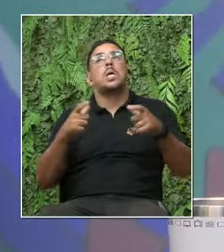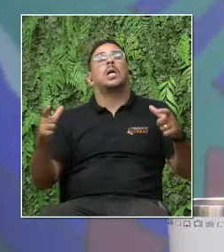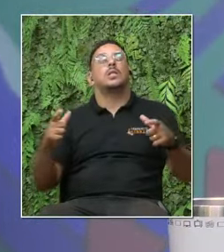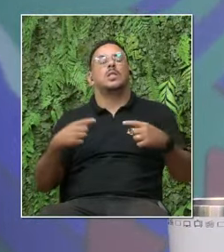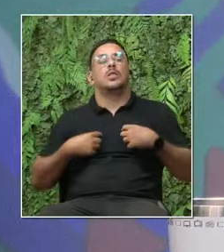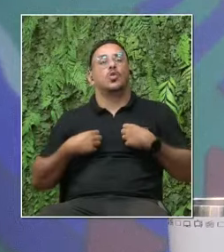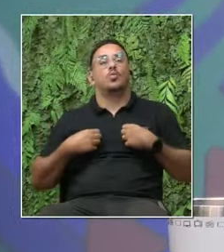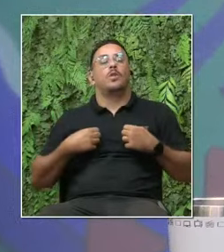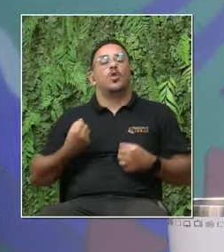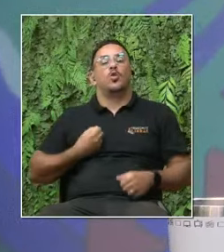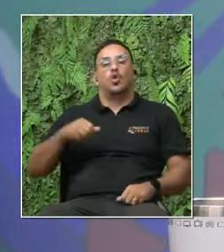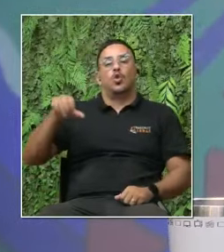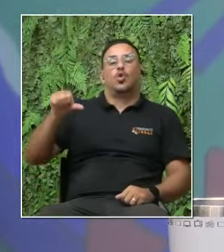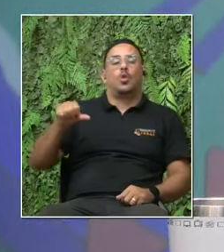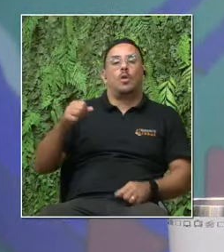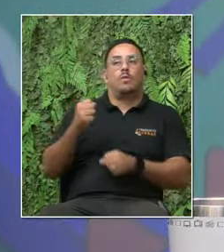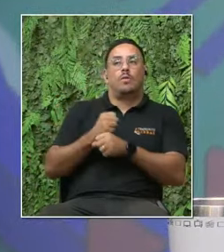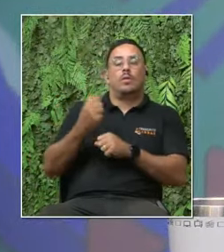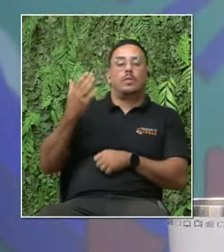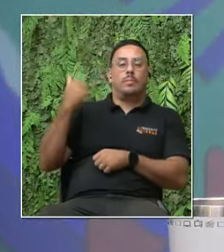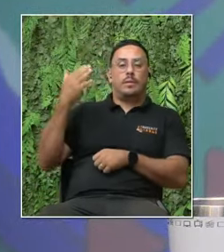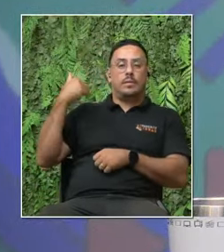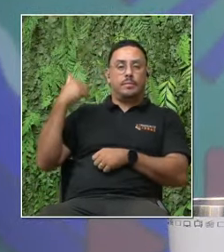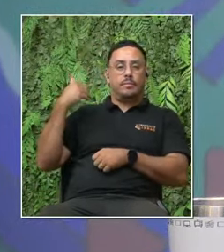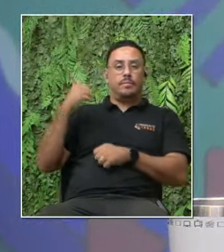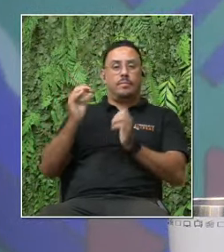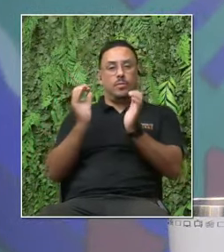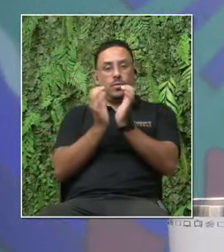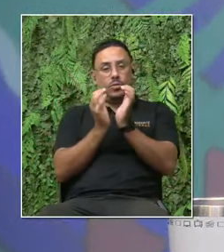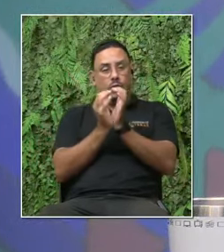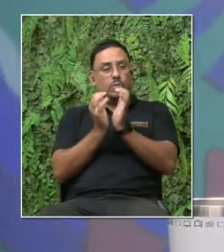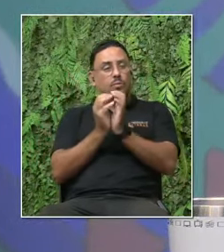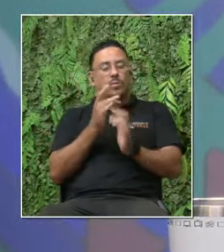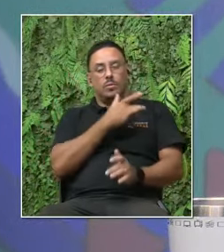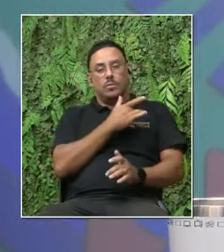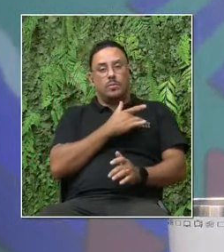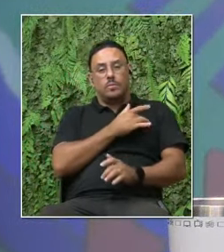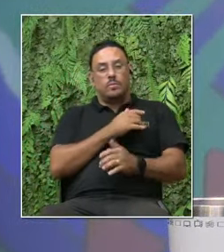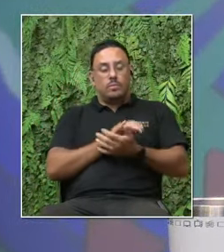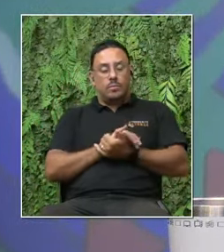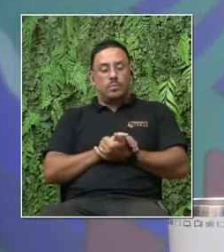camisa n nesses últimos anos da equipe do